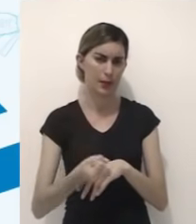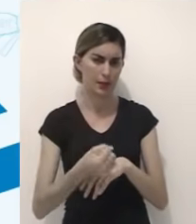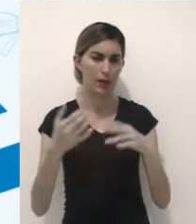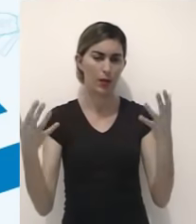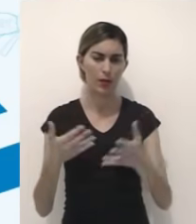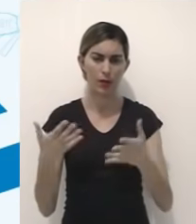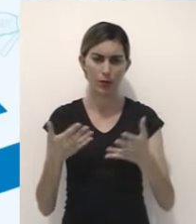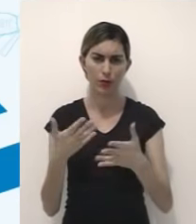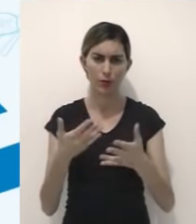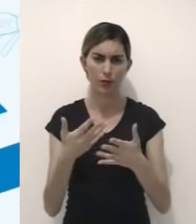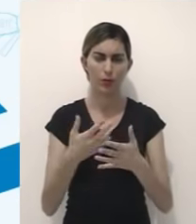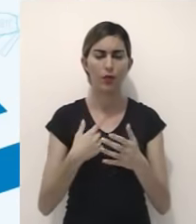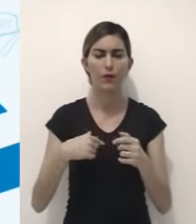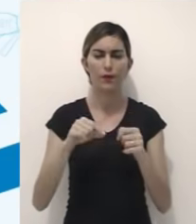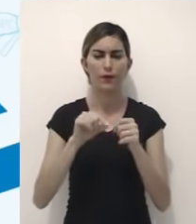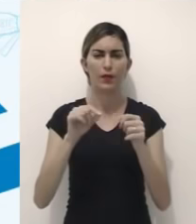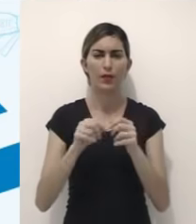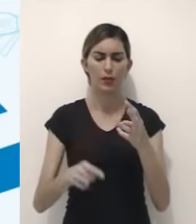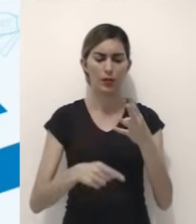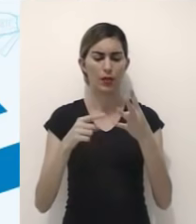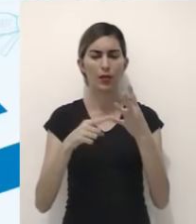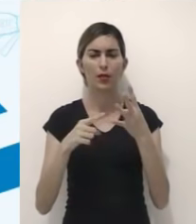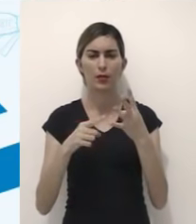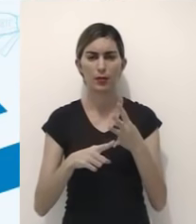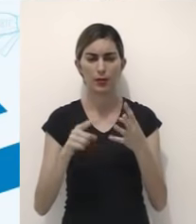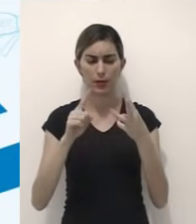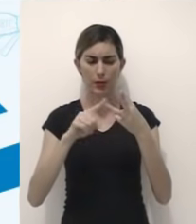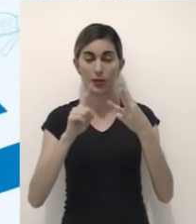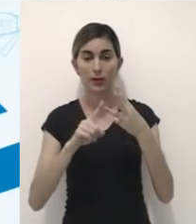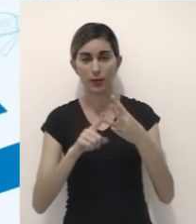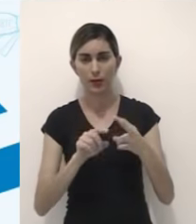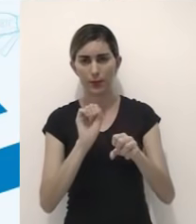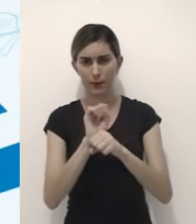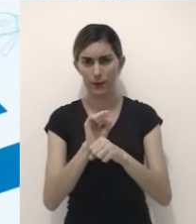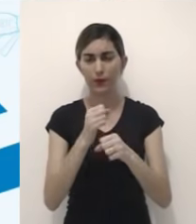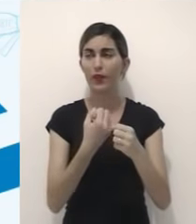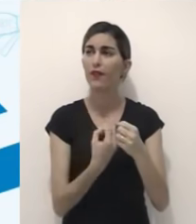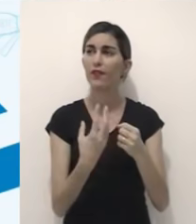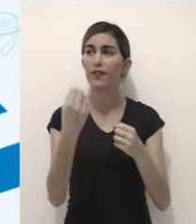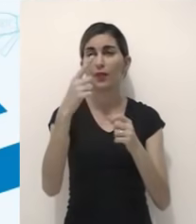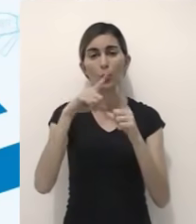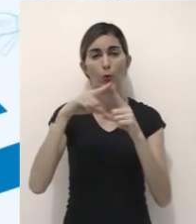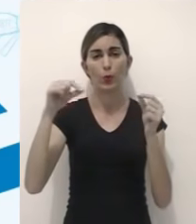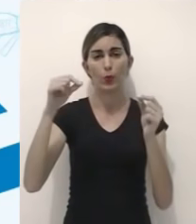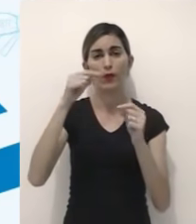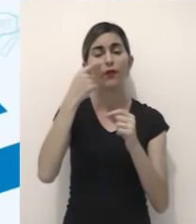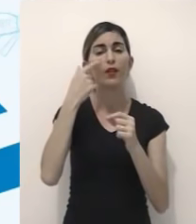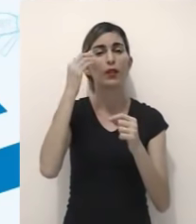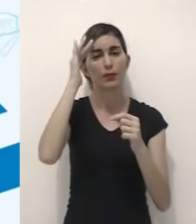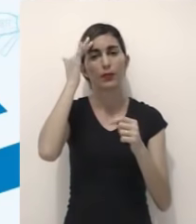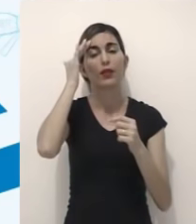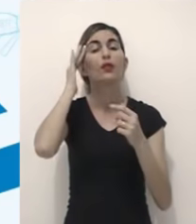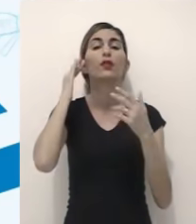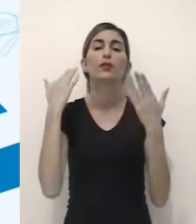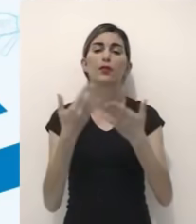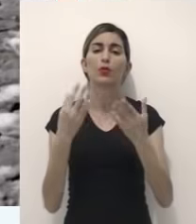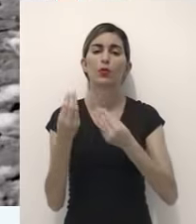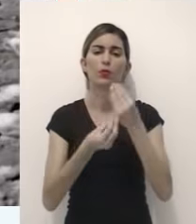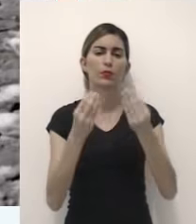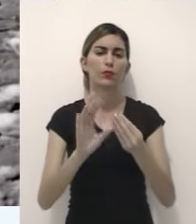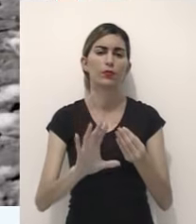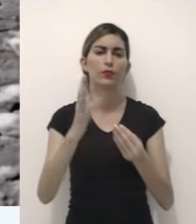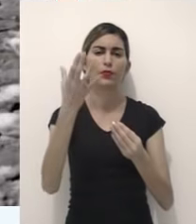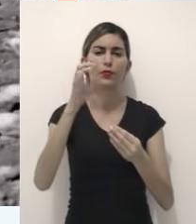Bom, nós vamos agora realizar a terceira parada da nossa viagem à Lua. Nós vamos entender